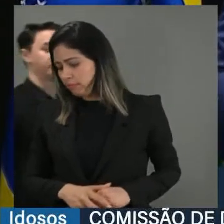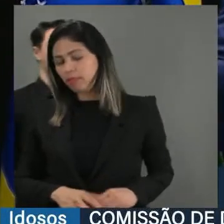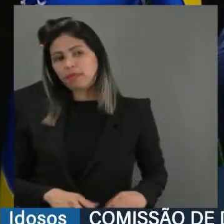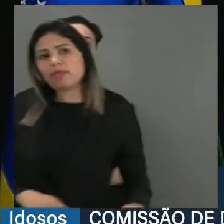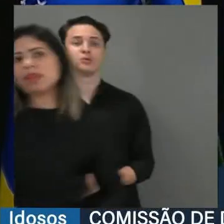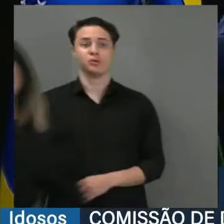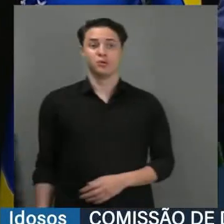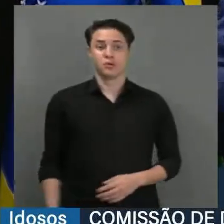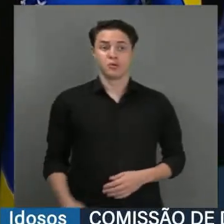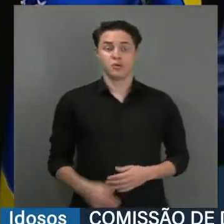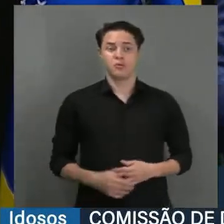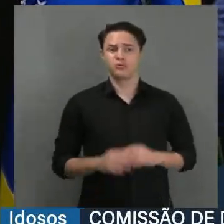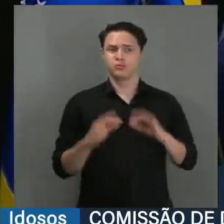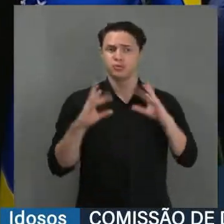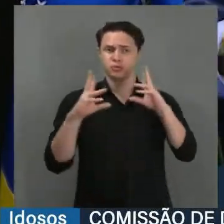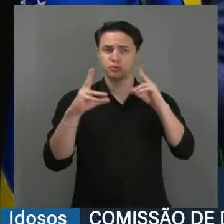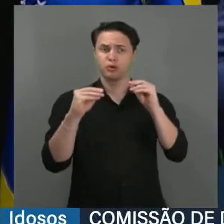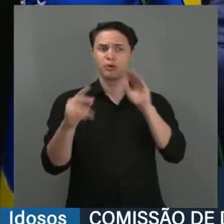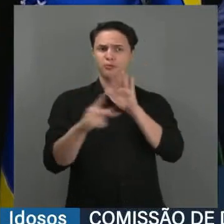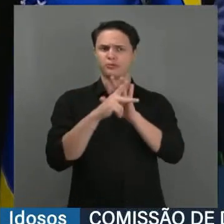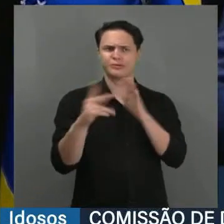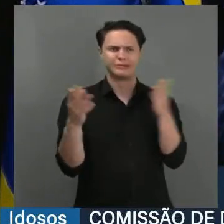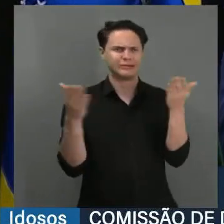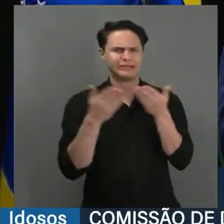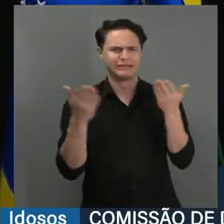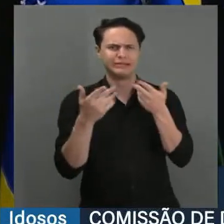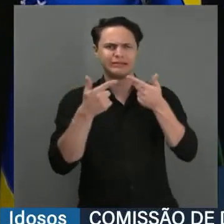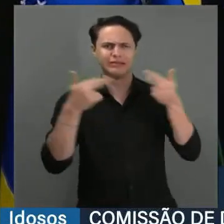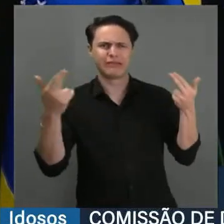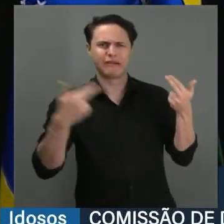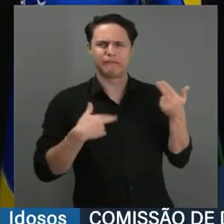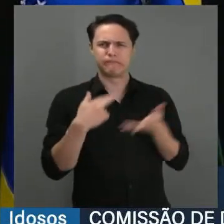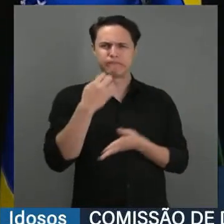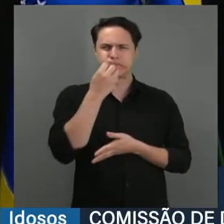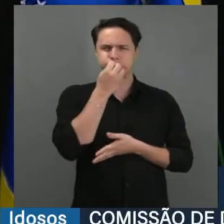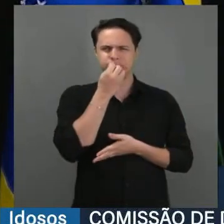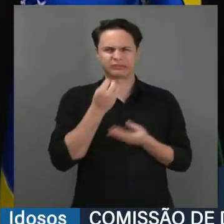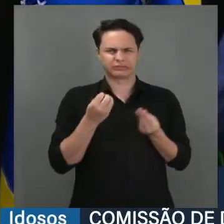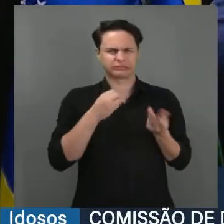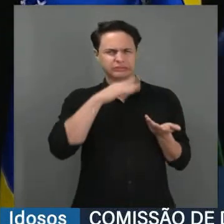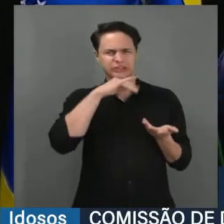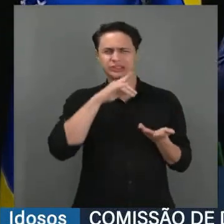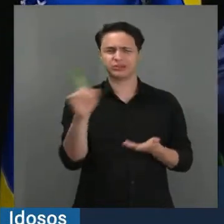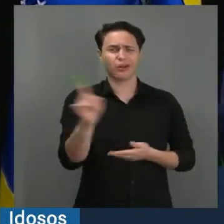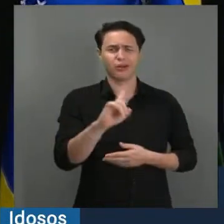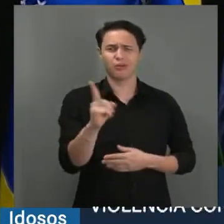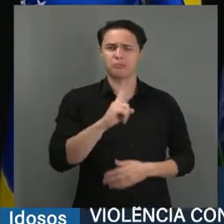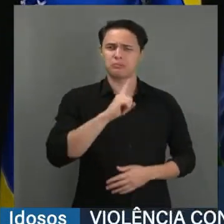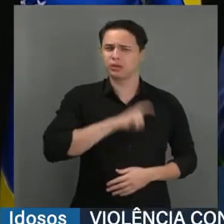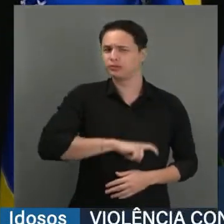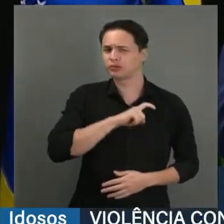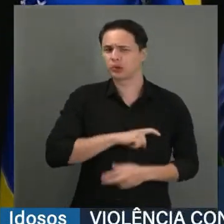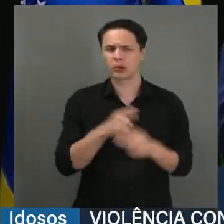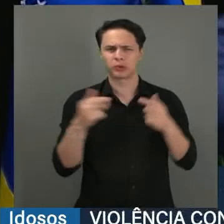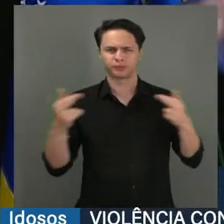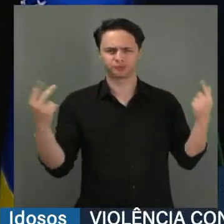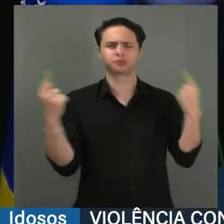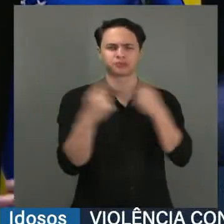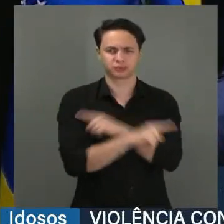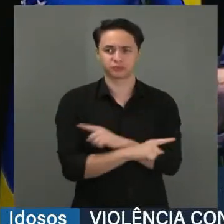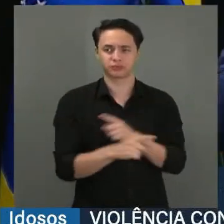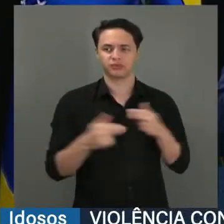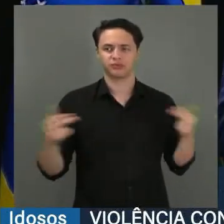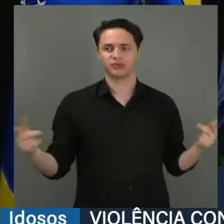As estruturas não sustentam mais tanta podridão, tanta decisão incoerente,